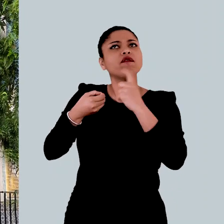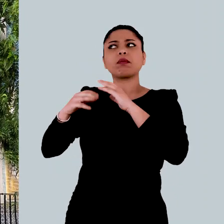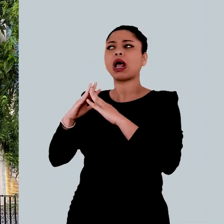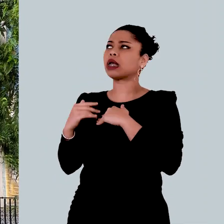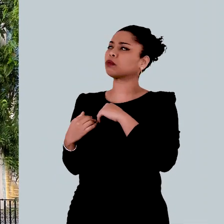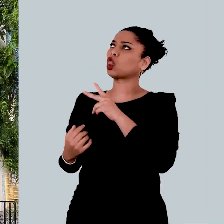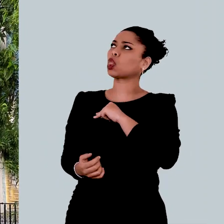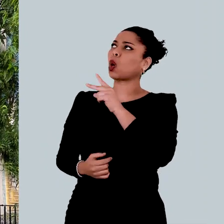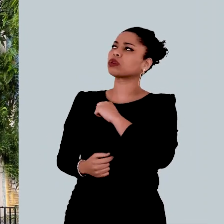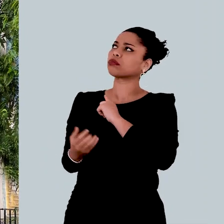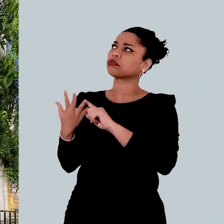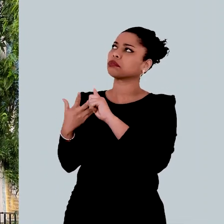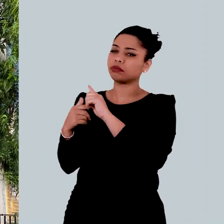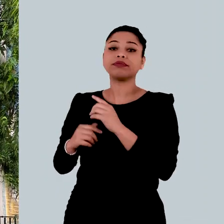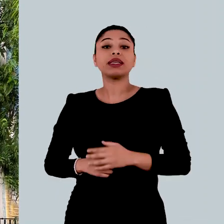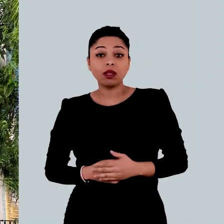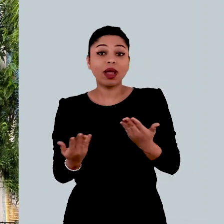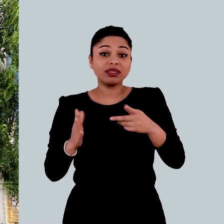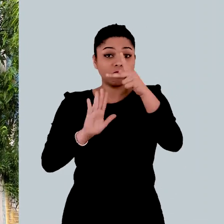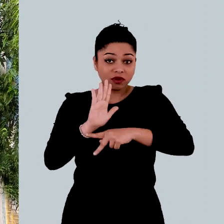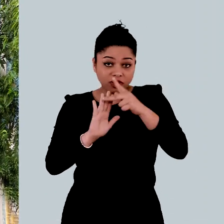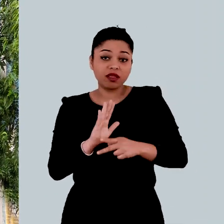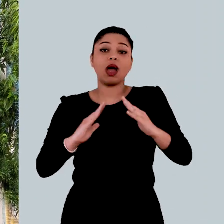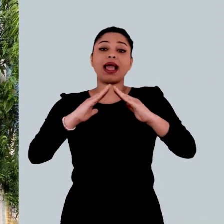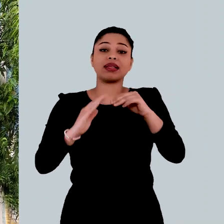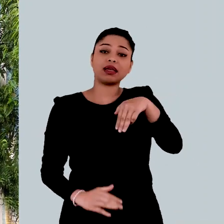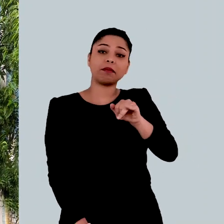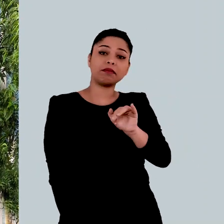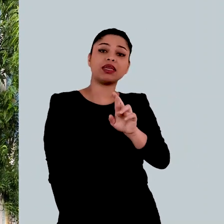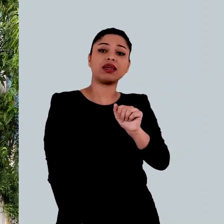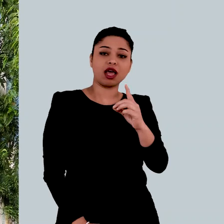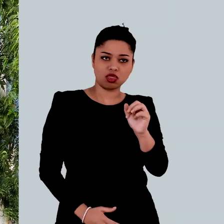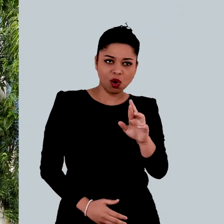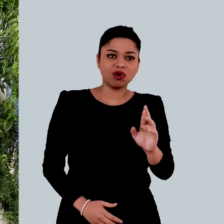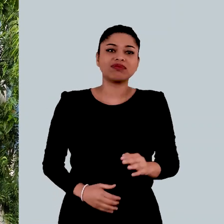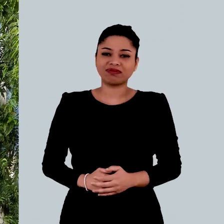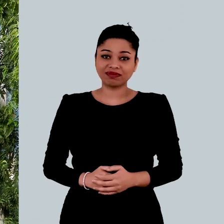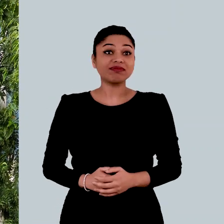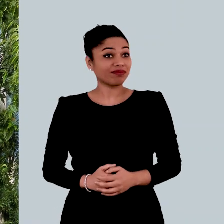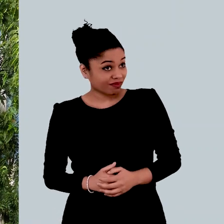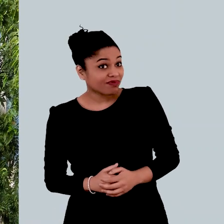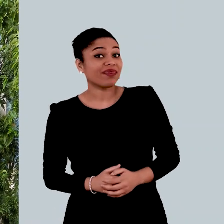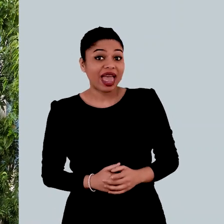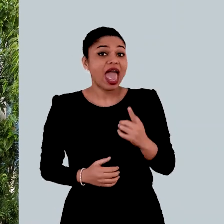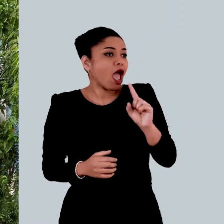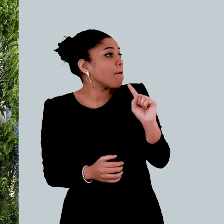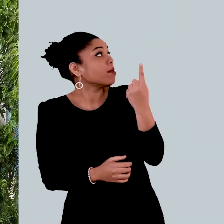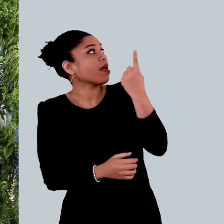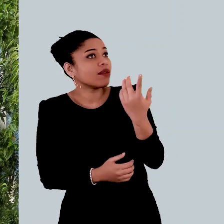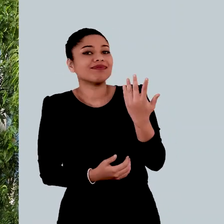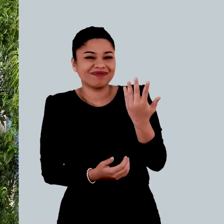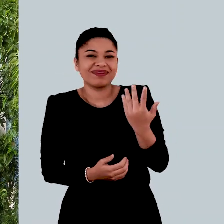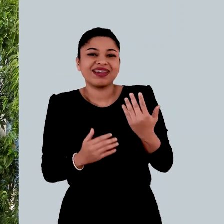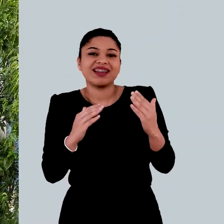incorporadora, Casa Mirador, e, portanto, esse briefing era muito específico, seria o lançamento dessa incorporadora, e eles queriam